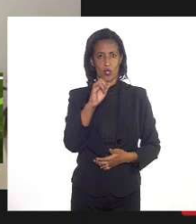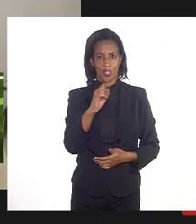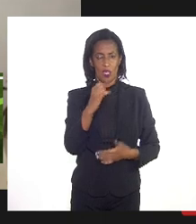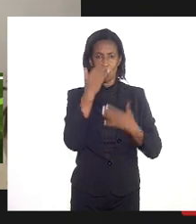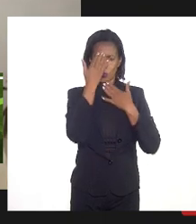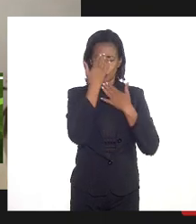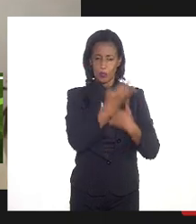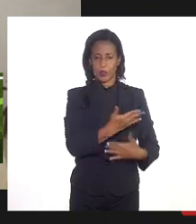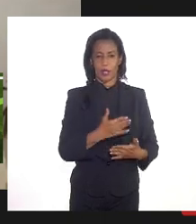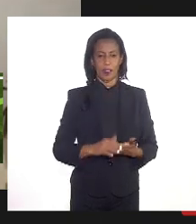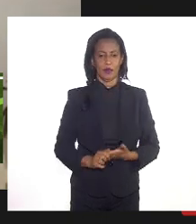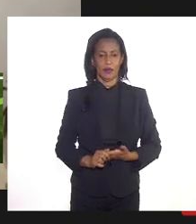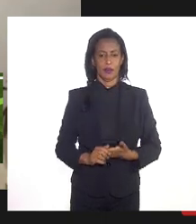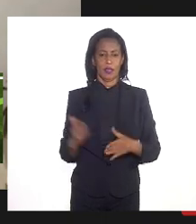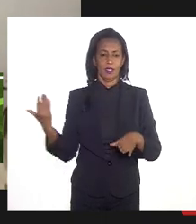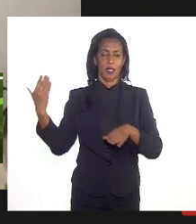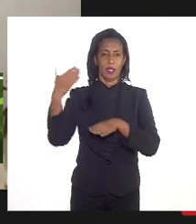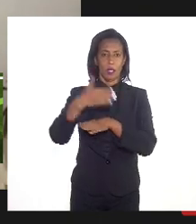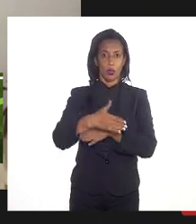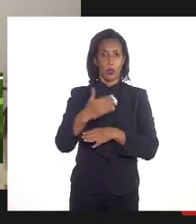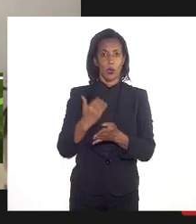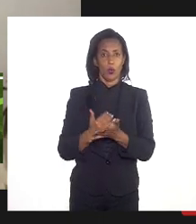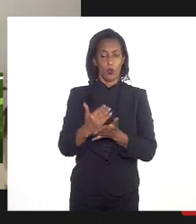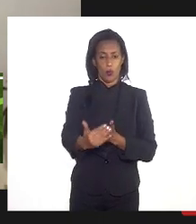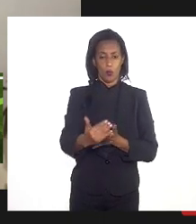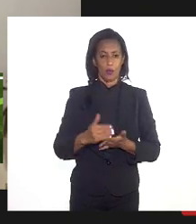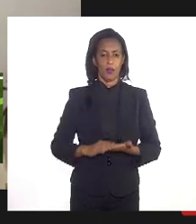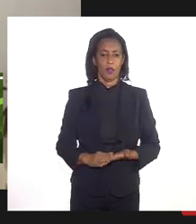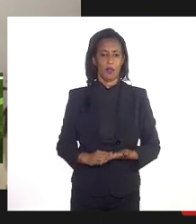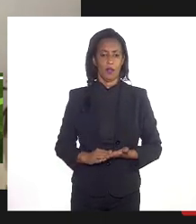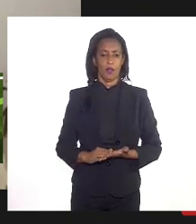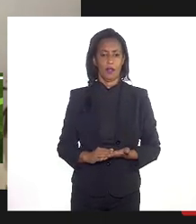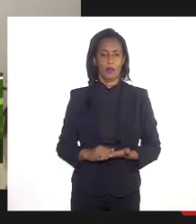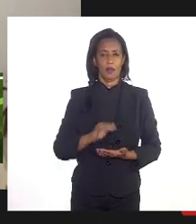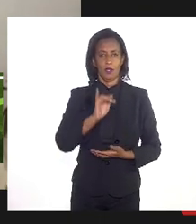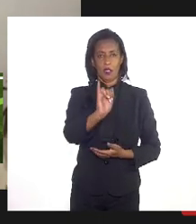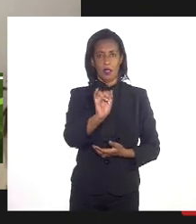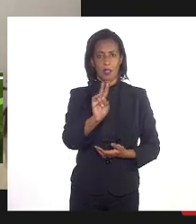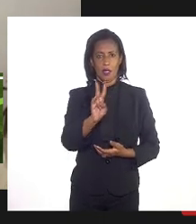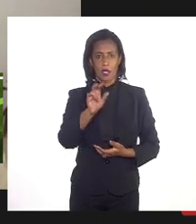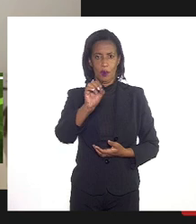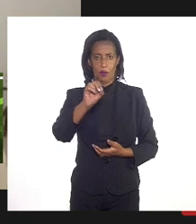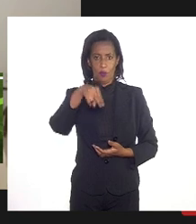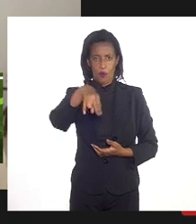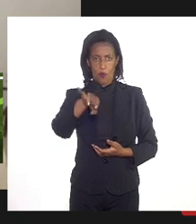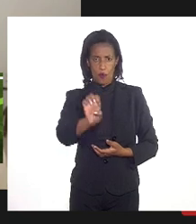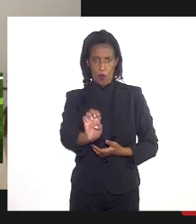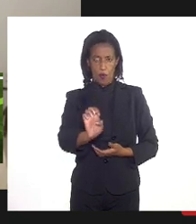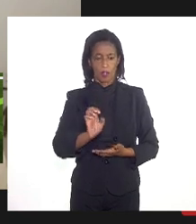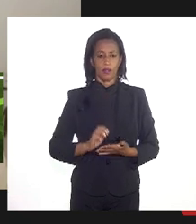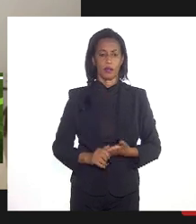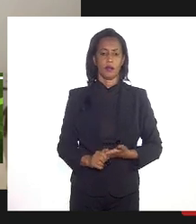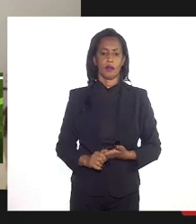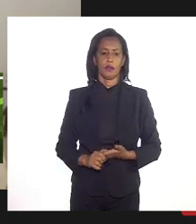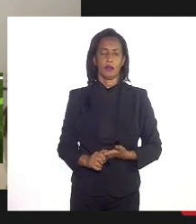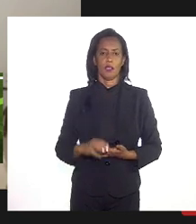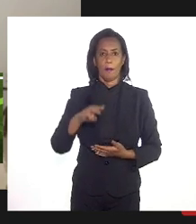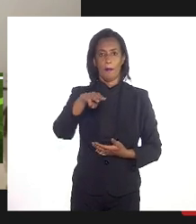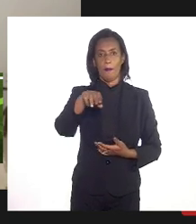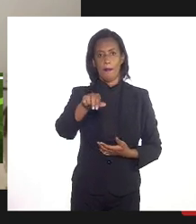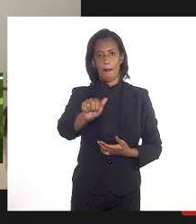que entrou aqui no início conosco, a senhora Ivone de